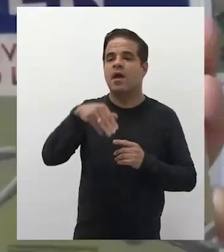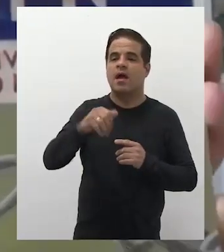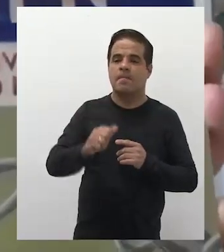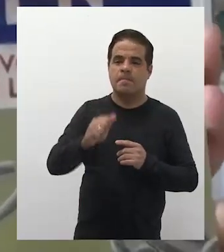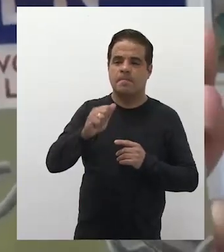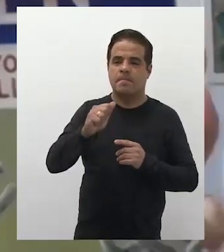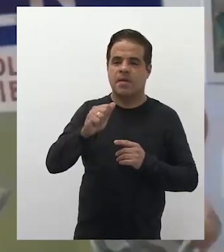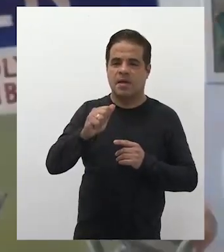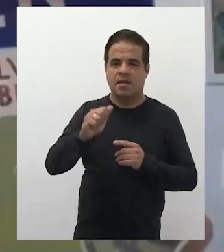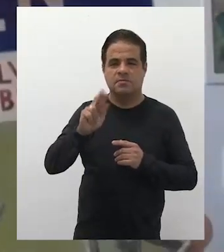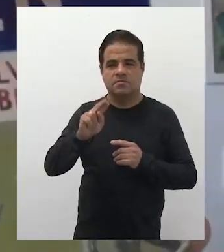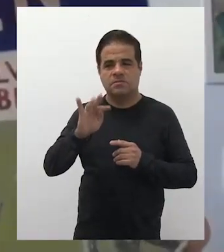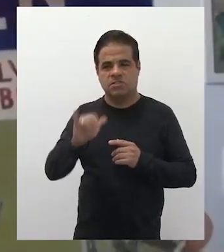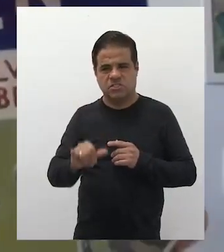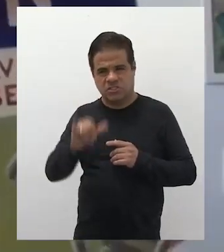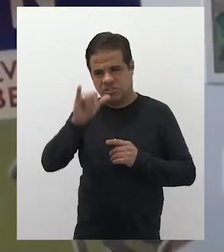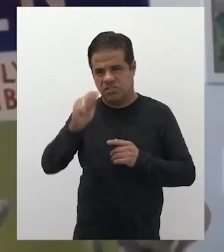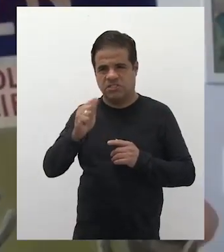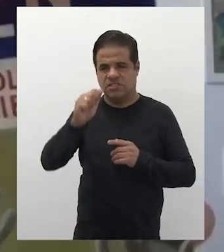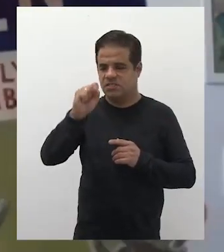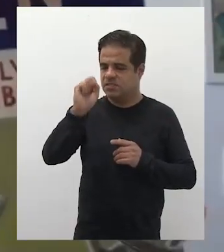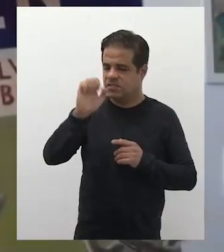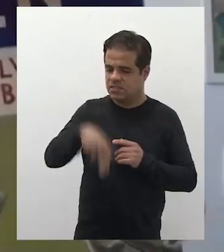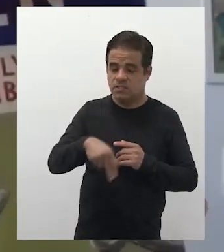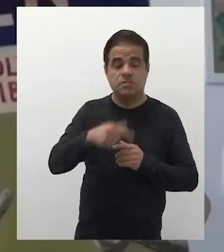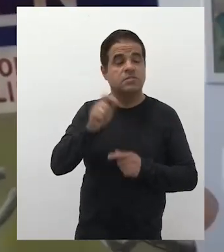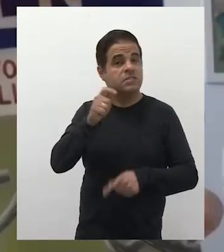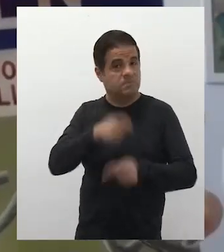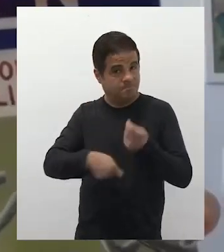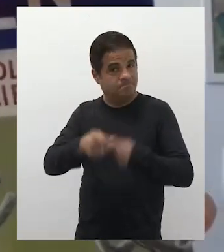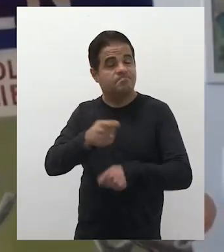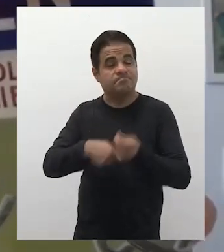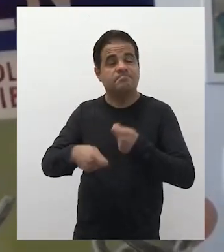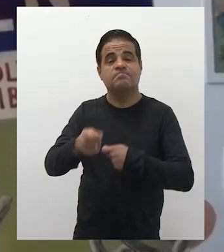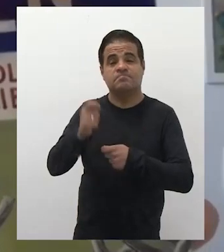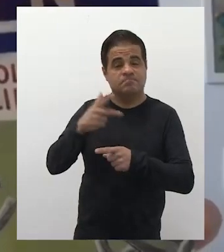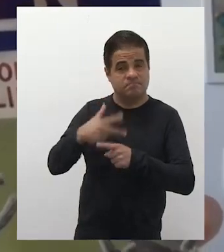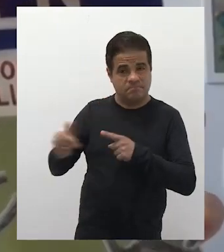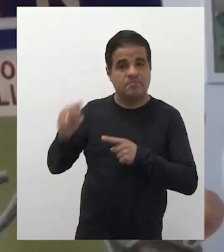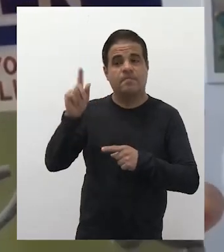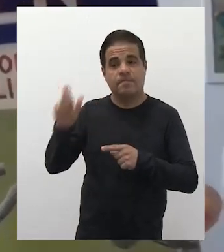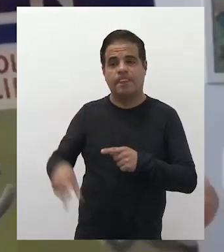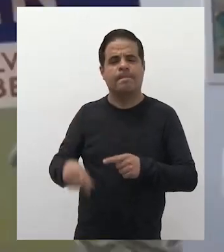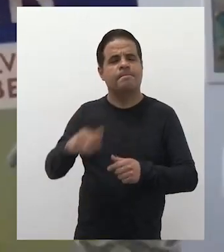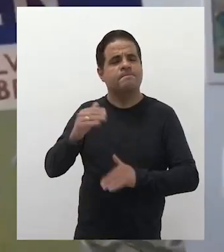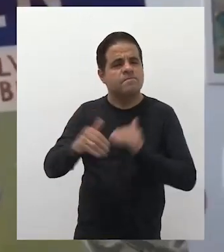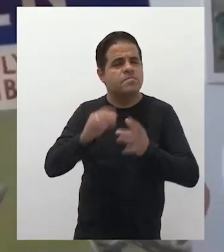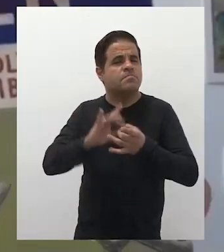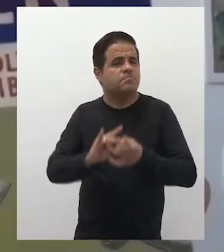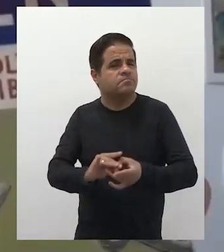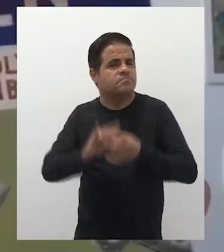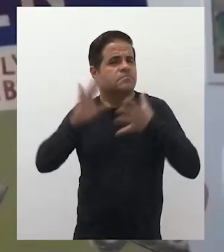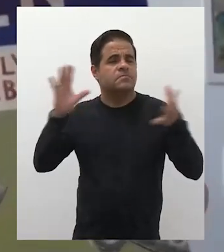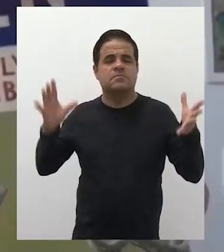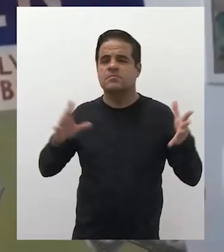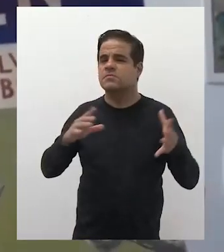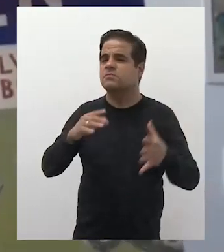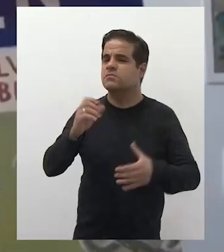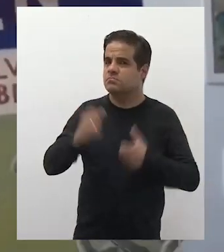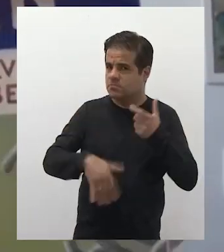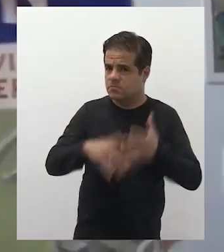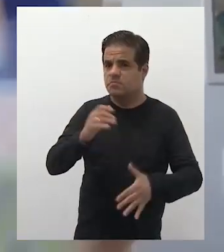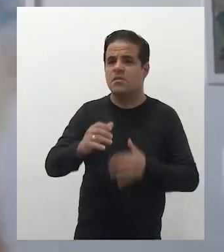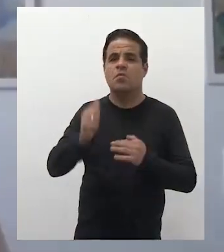um Nobel em Economia, autor desse livro aqui, Desenvolvimento como Liberdade, é uma das obras seminais do